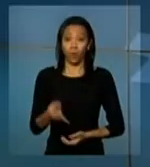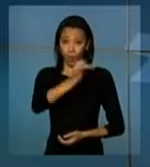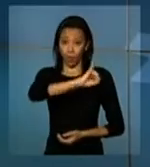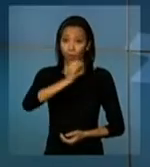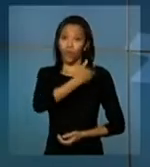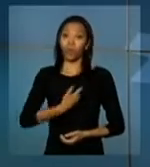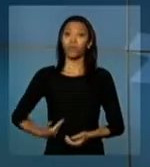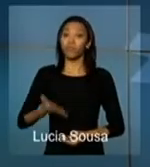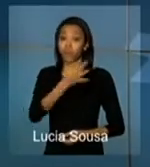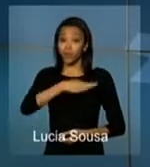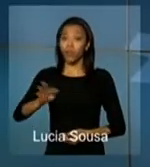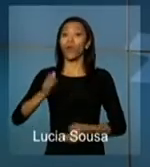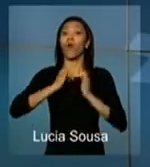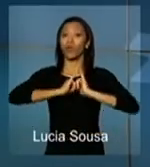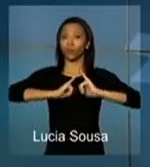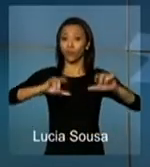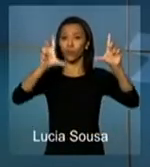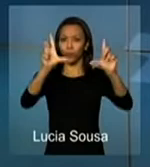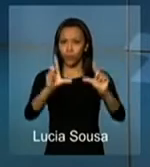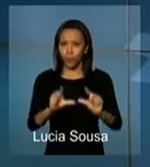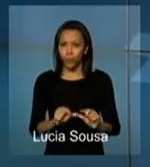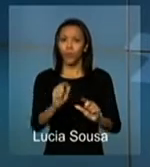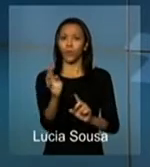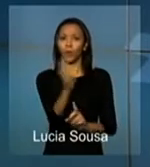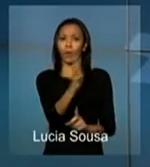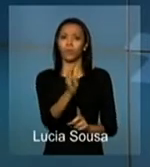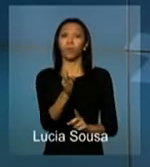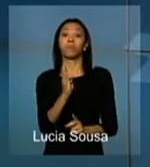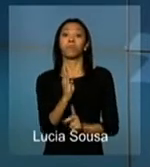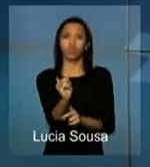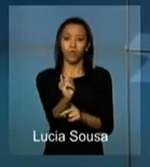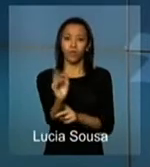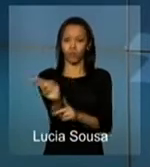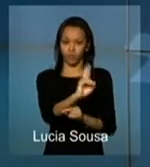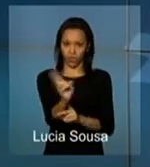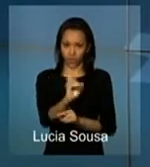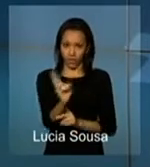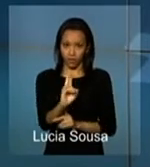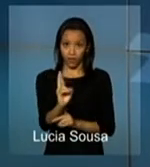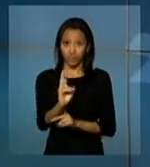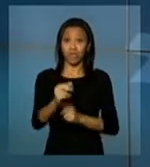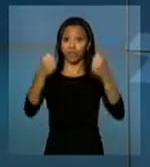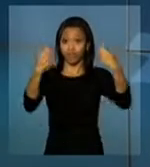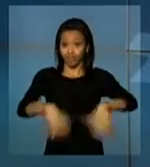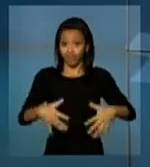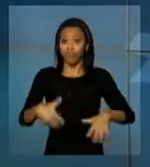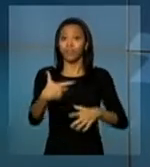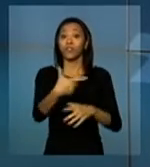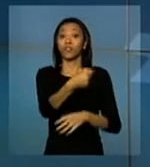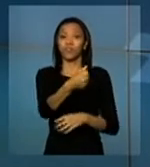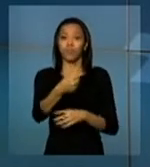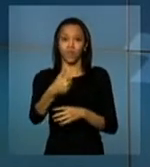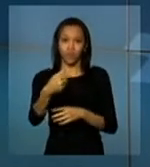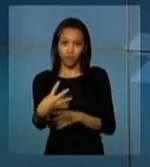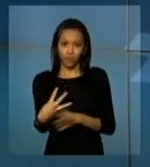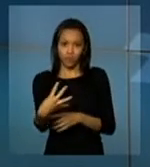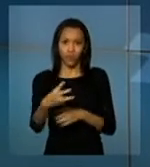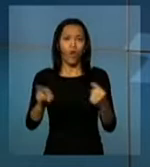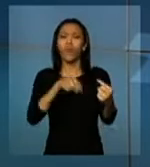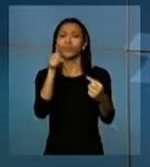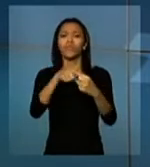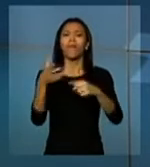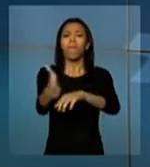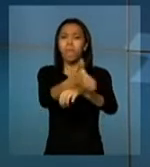lá, o governo federal anunciou redução de 44 bilhões de reais nas despesas de 2014.